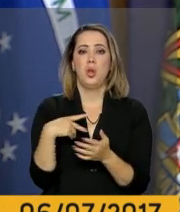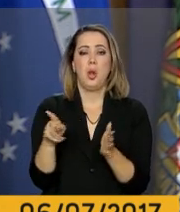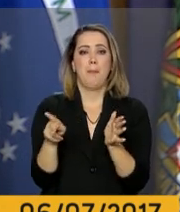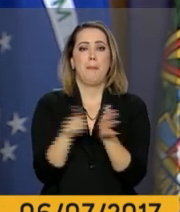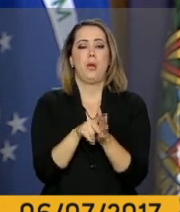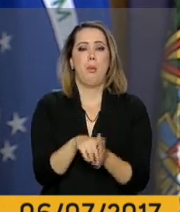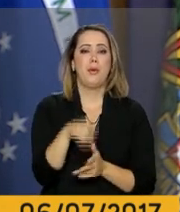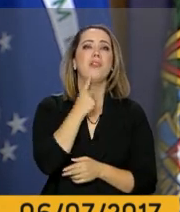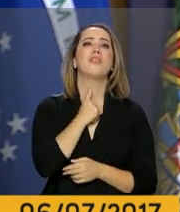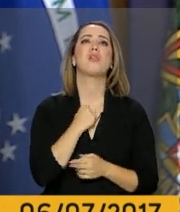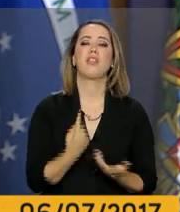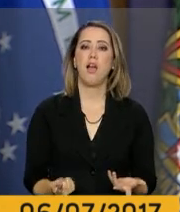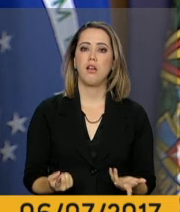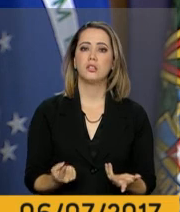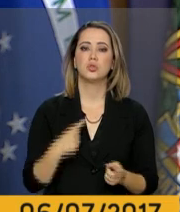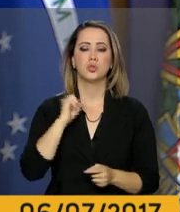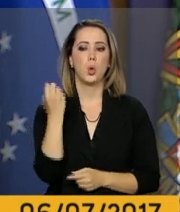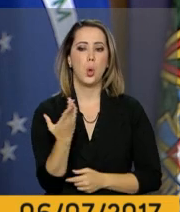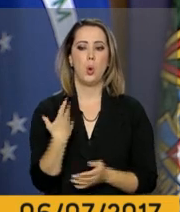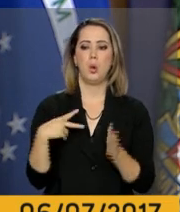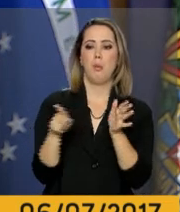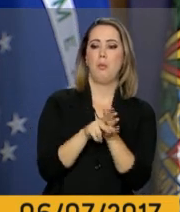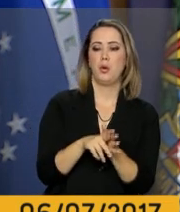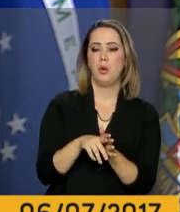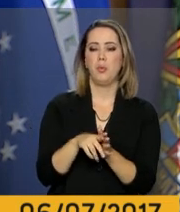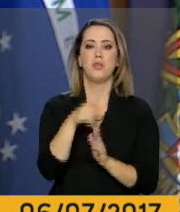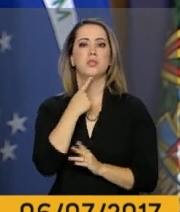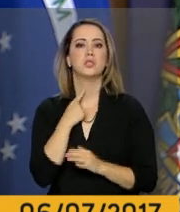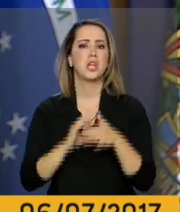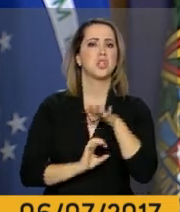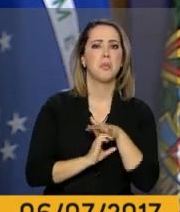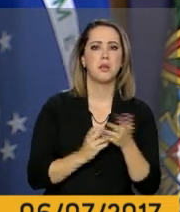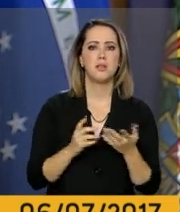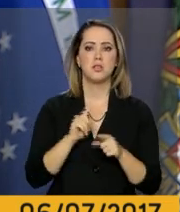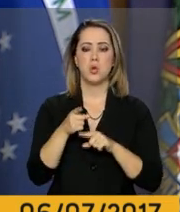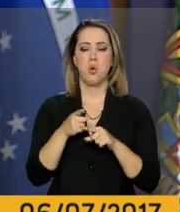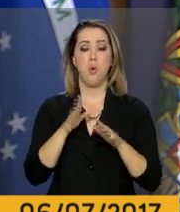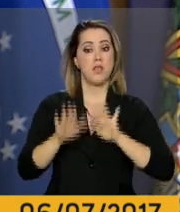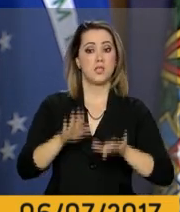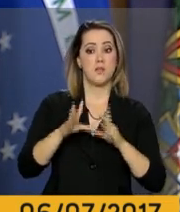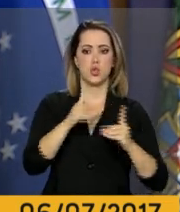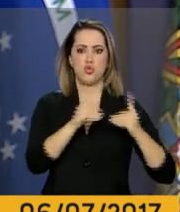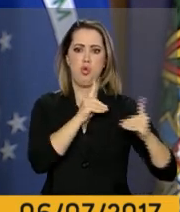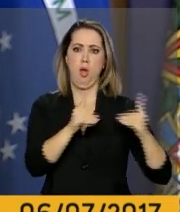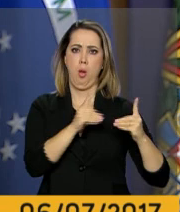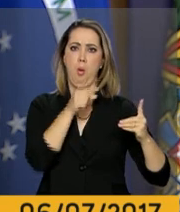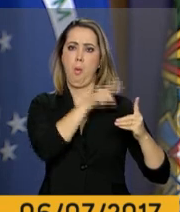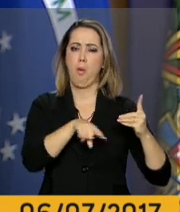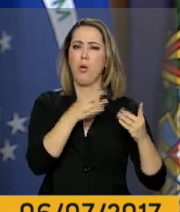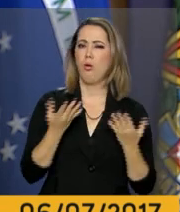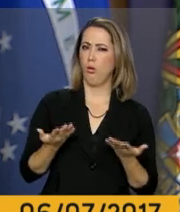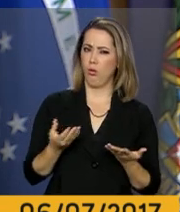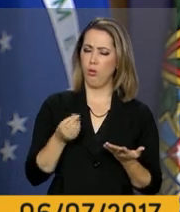ou no seu interesse funcional ou às vezes até entra em uma disputa interessante isso como